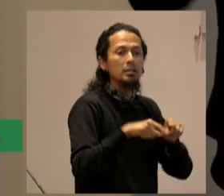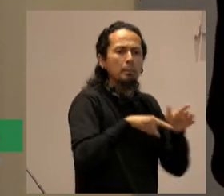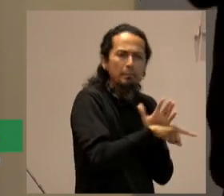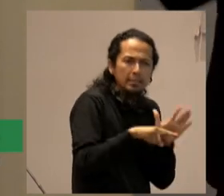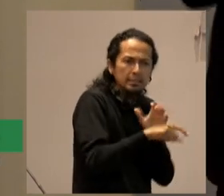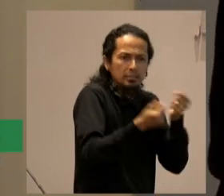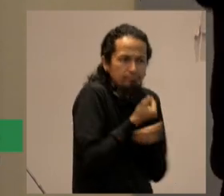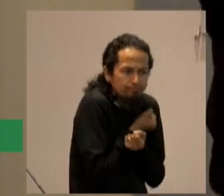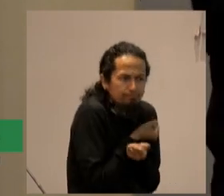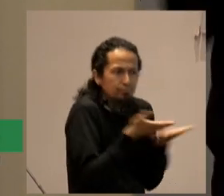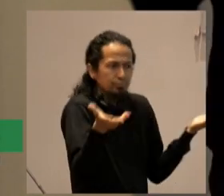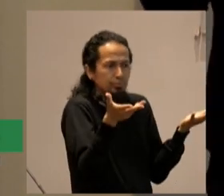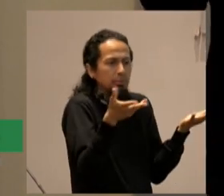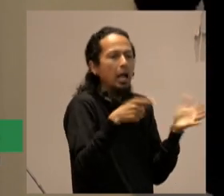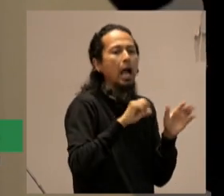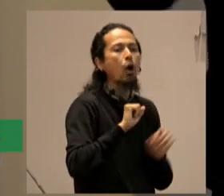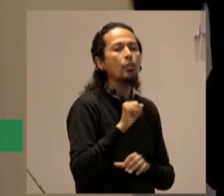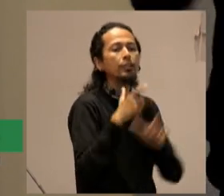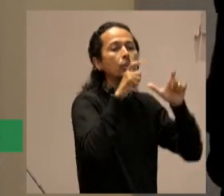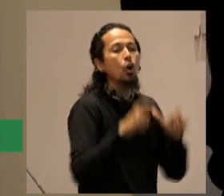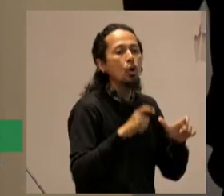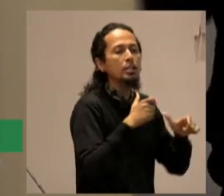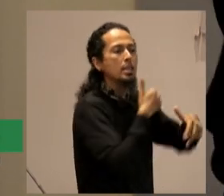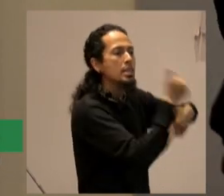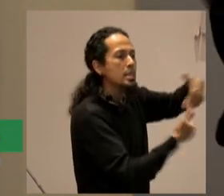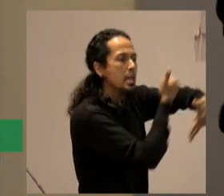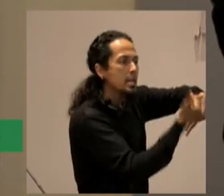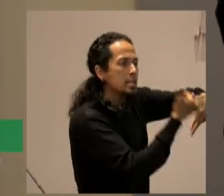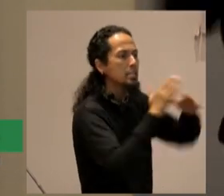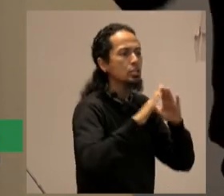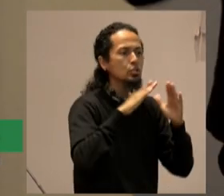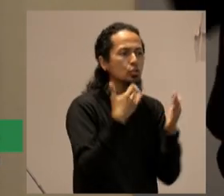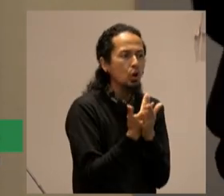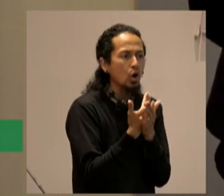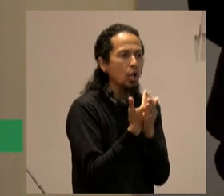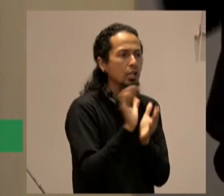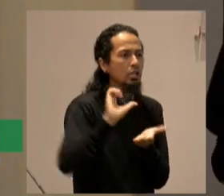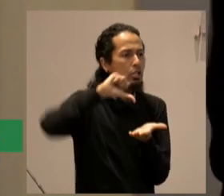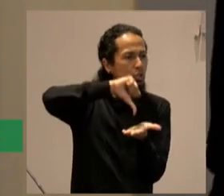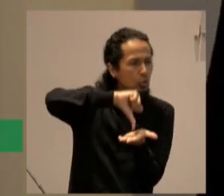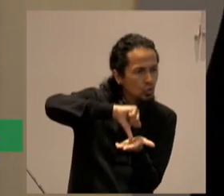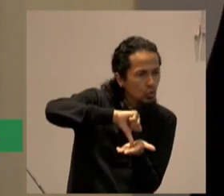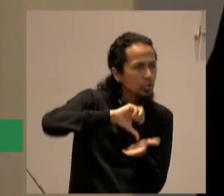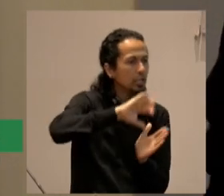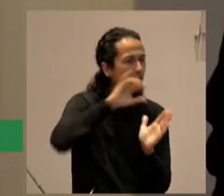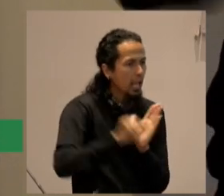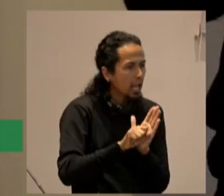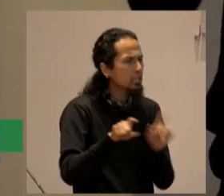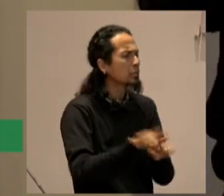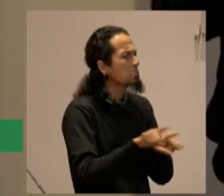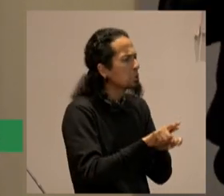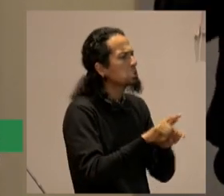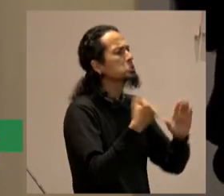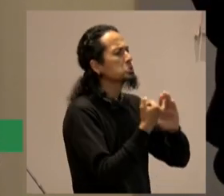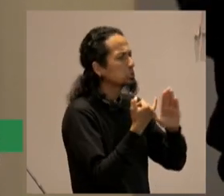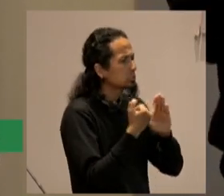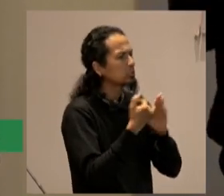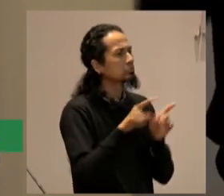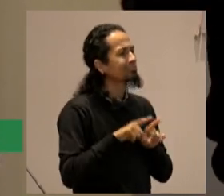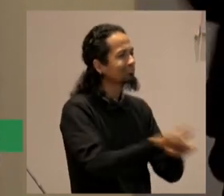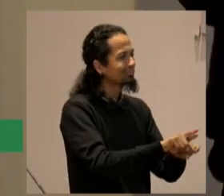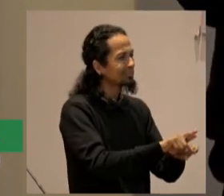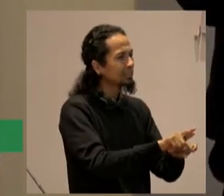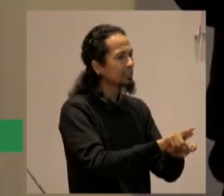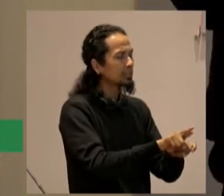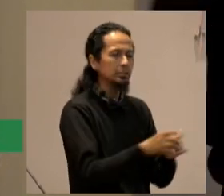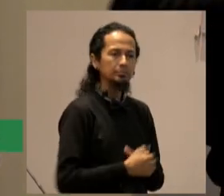desenvolvidas nos NEINs, escolas, núcleos de EJA e instituições parceiras, buscando o fortalecimento